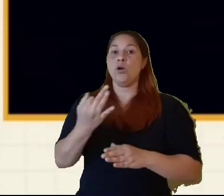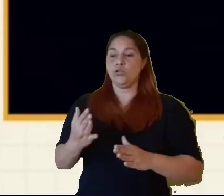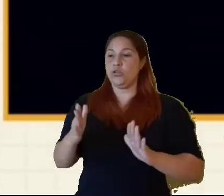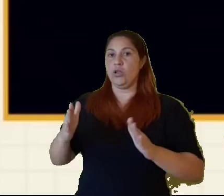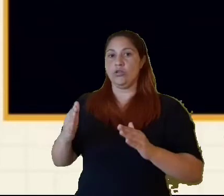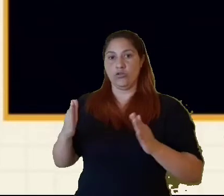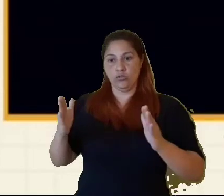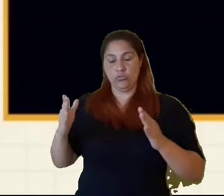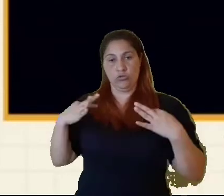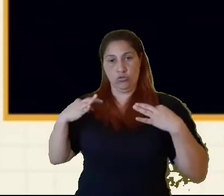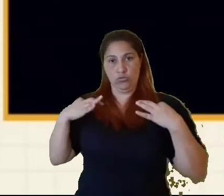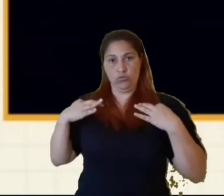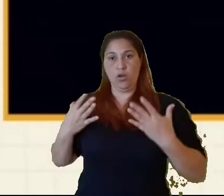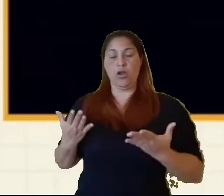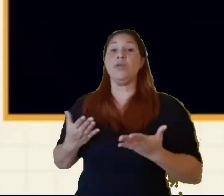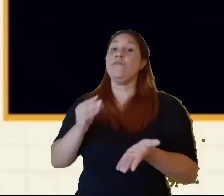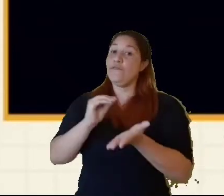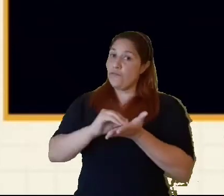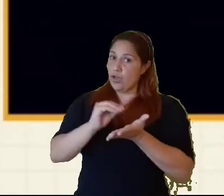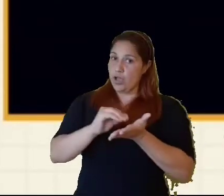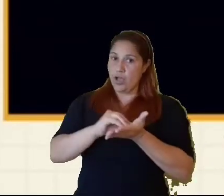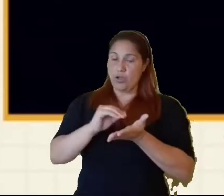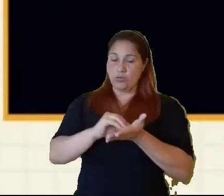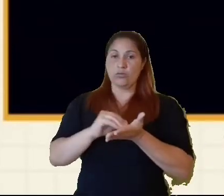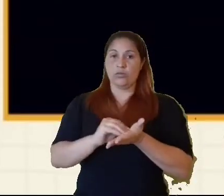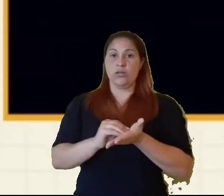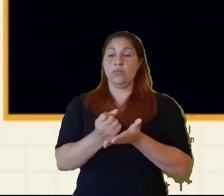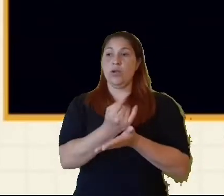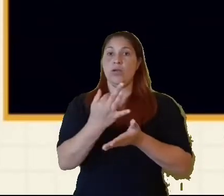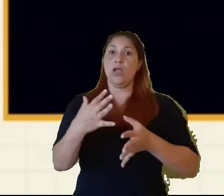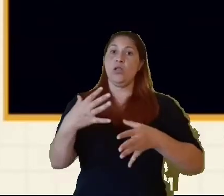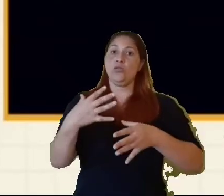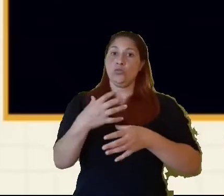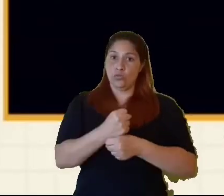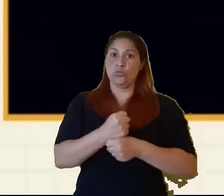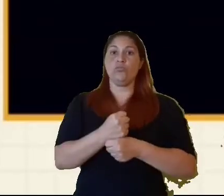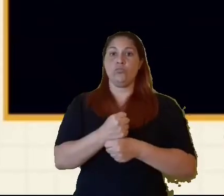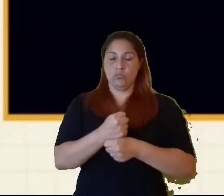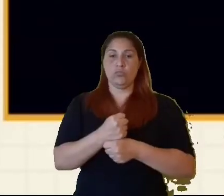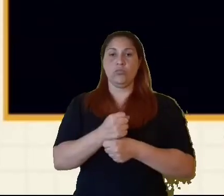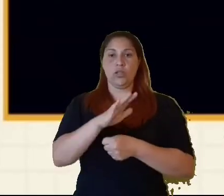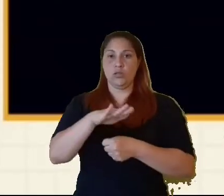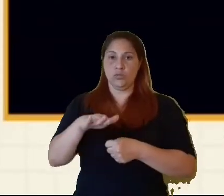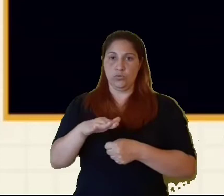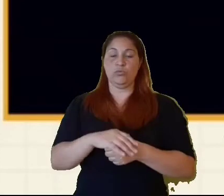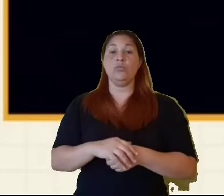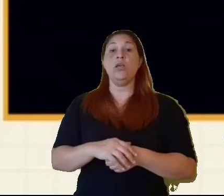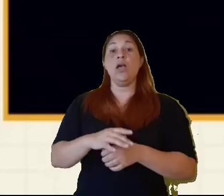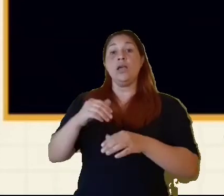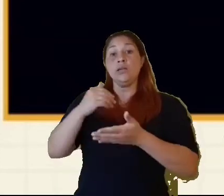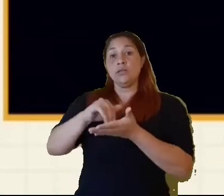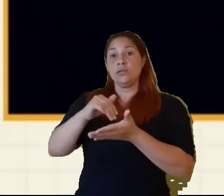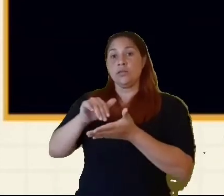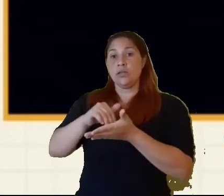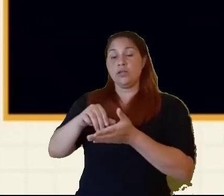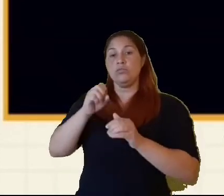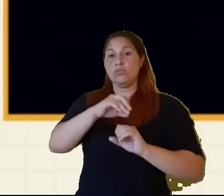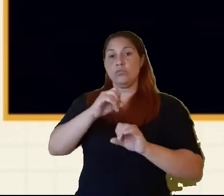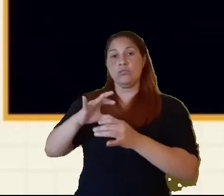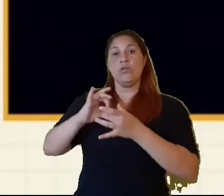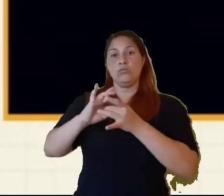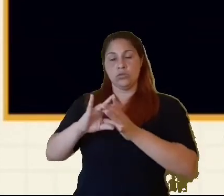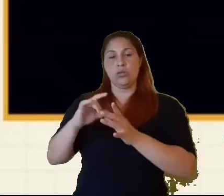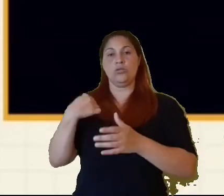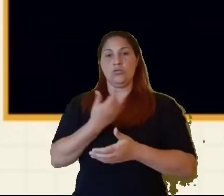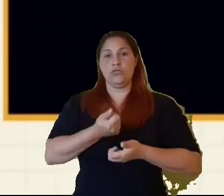chegar a segunda remessa, ou todo, né, a quantidade total de alunos, e a gente tiver autorização da Secretaria de Educação, a gente vai estar